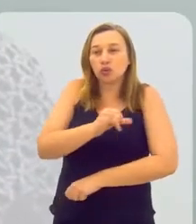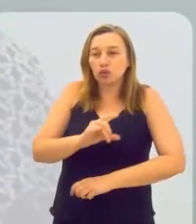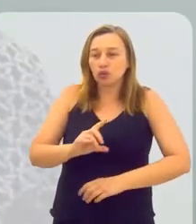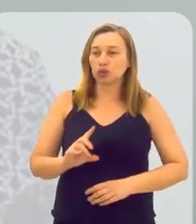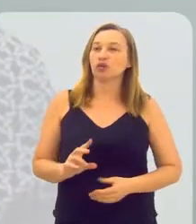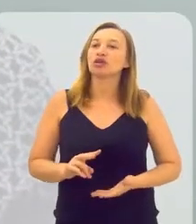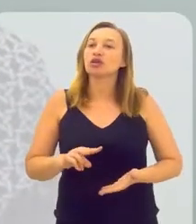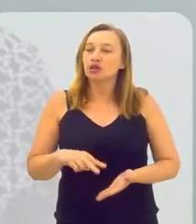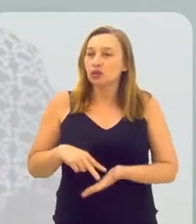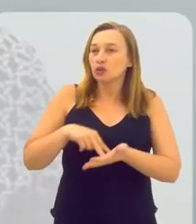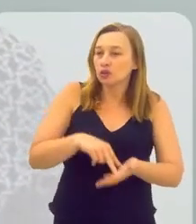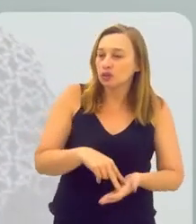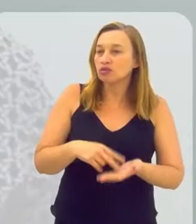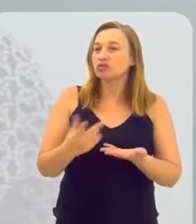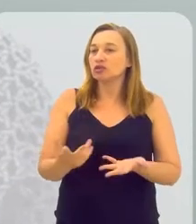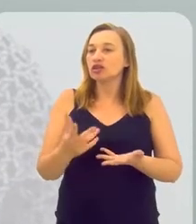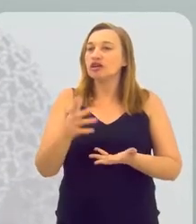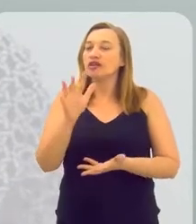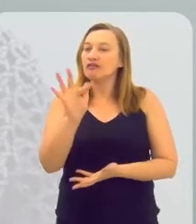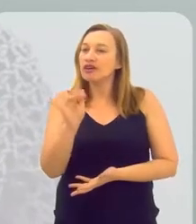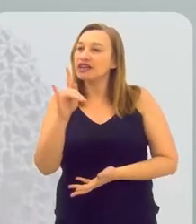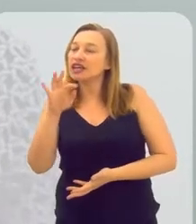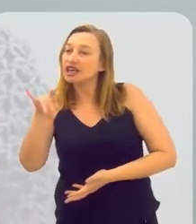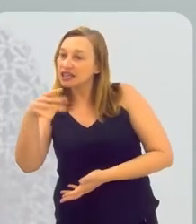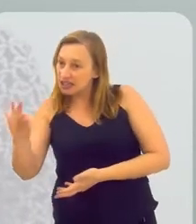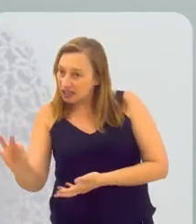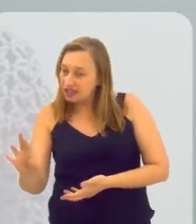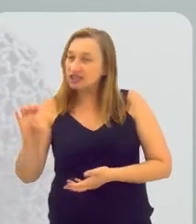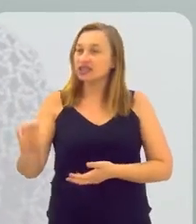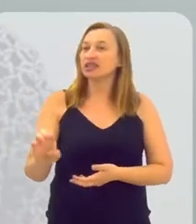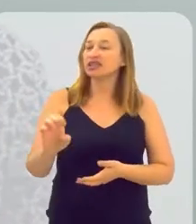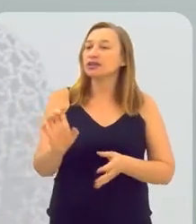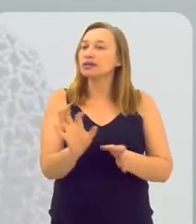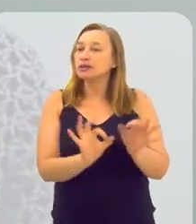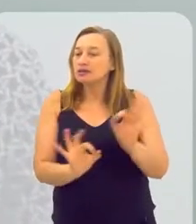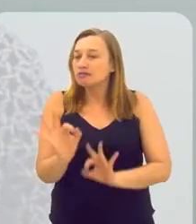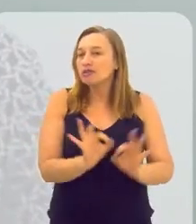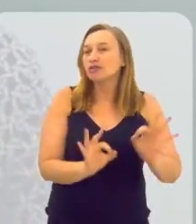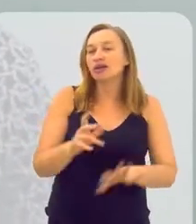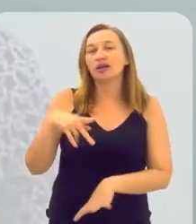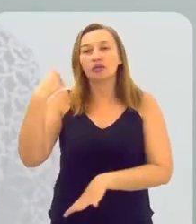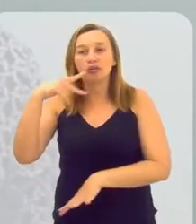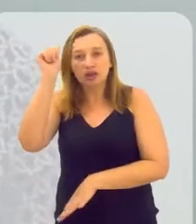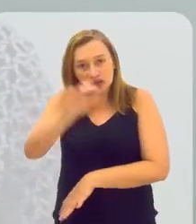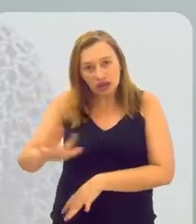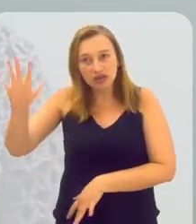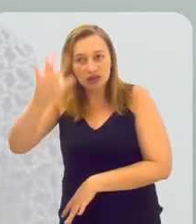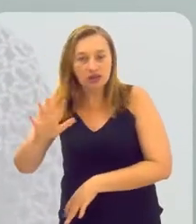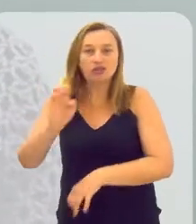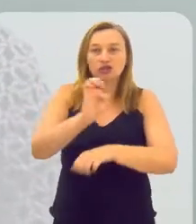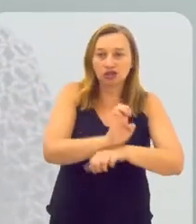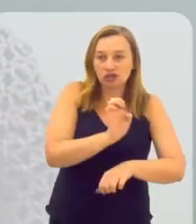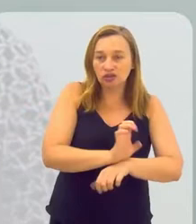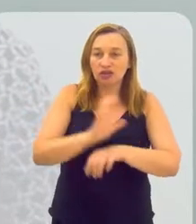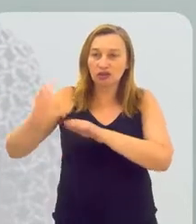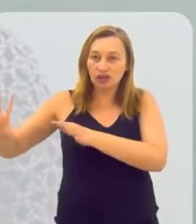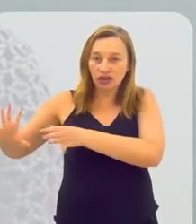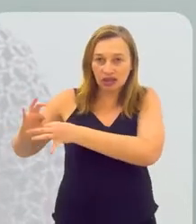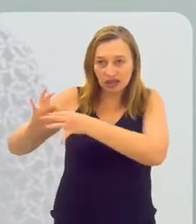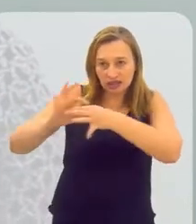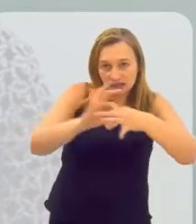se posicionando como hub de inovação em fertilizantes, como fruto do alinhamento entre as políticas nacional e estadual